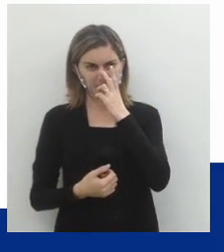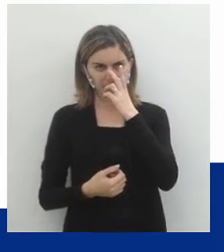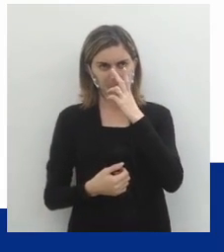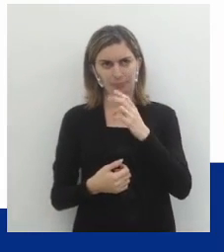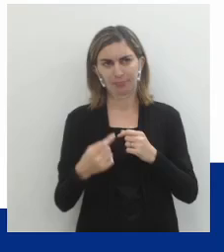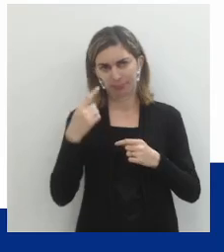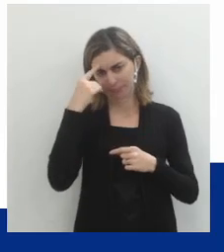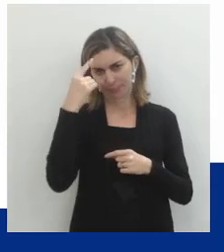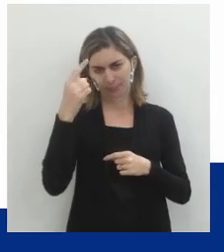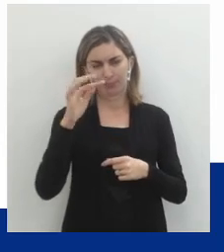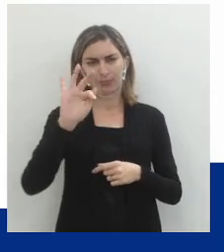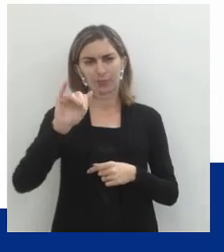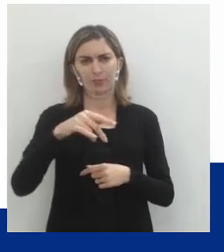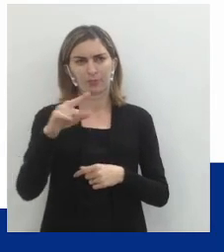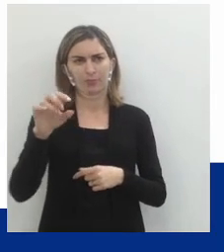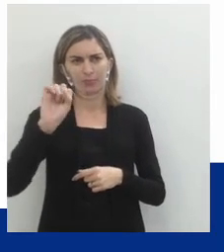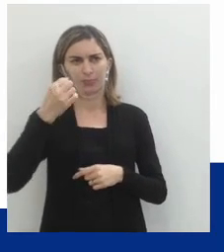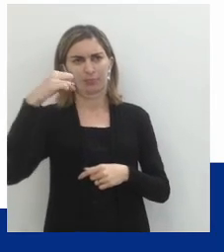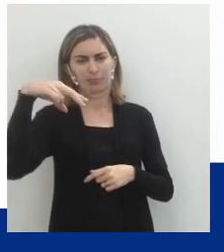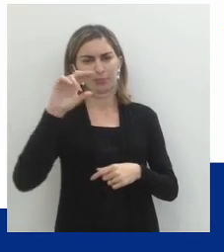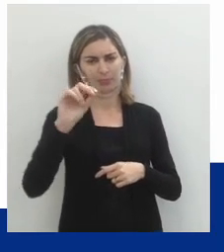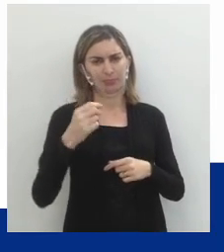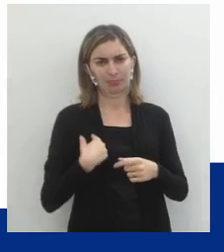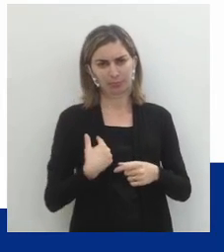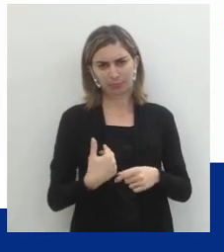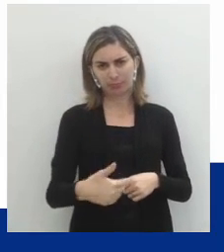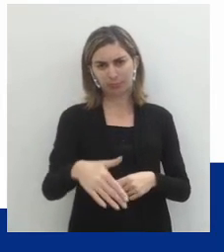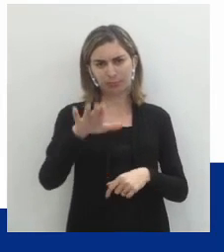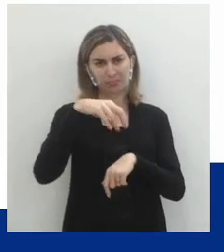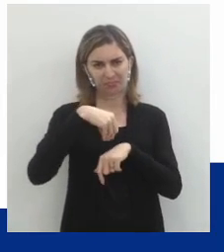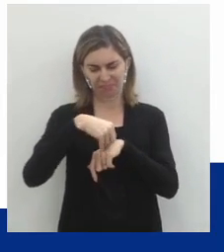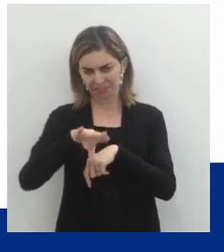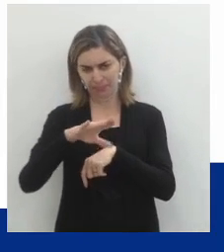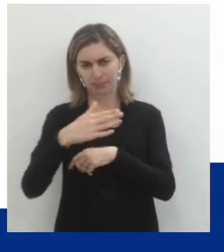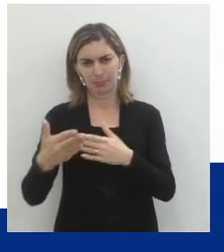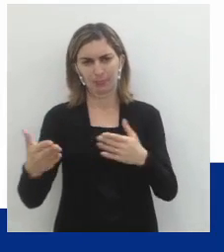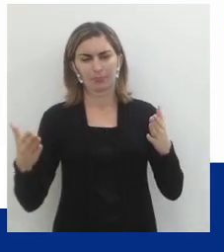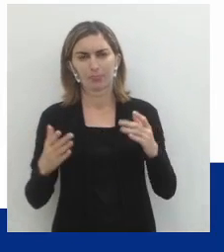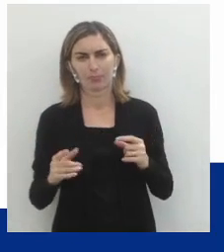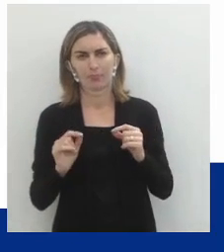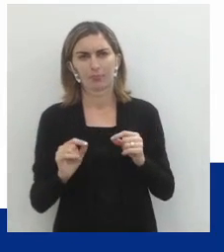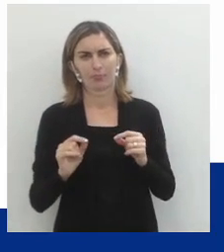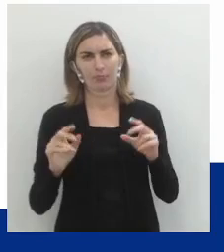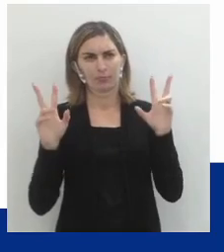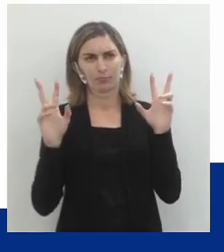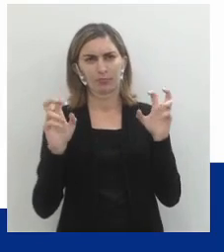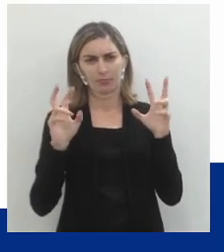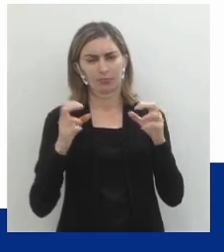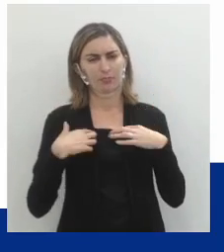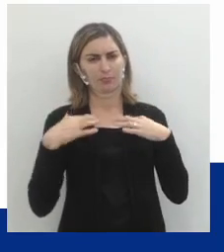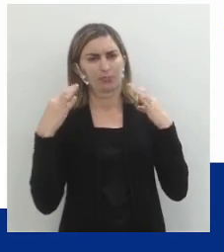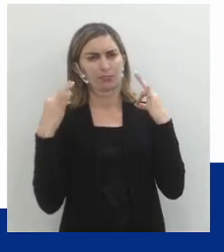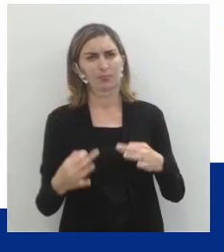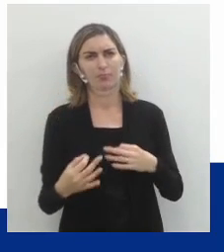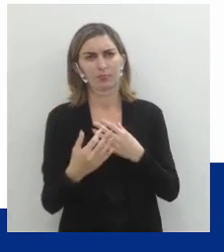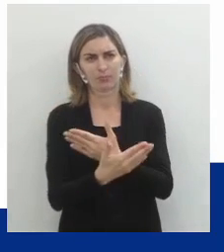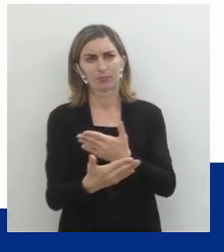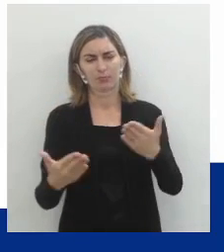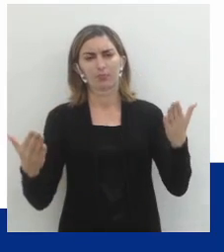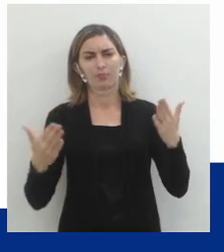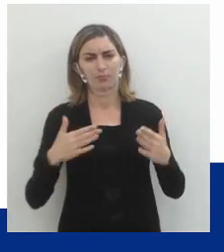na ideia de função seno e a gente vai passear um pouco aqui por esse tema que eu tenho certeza que